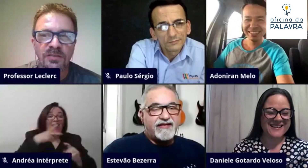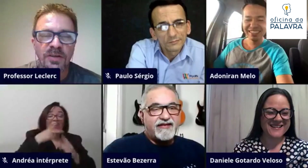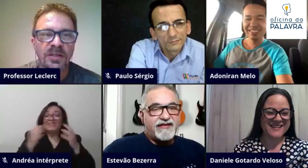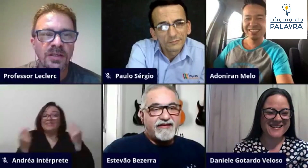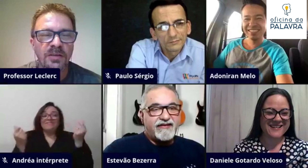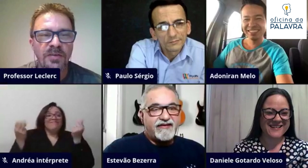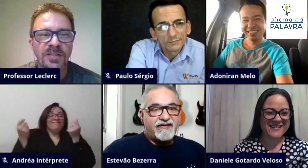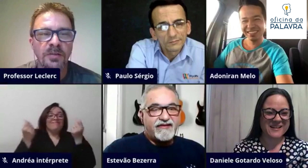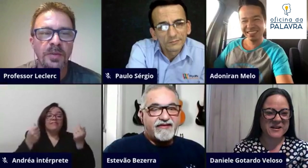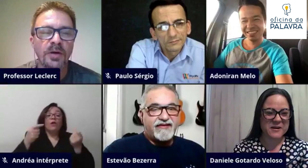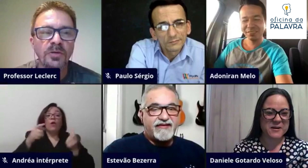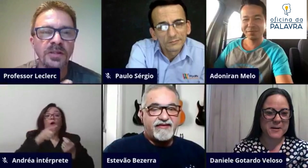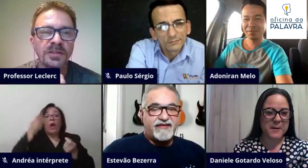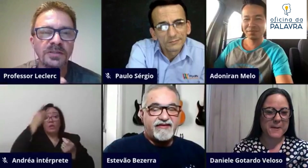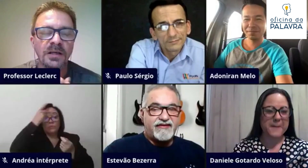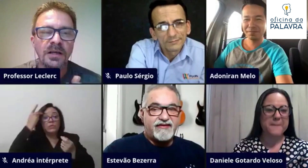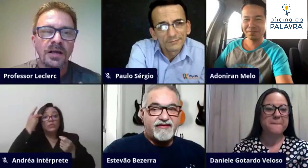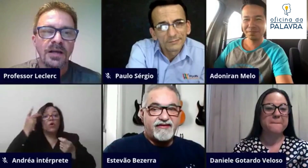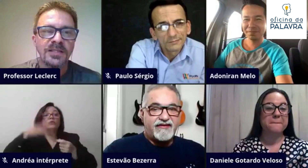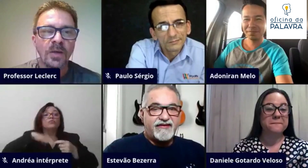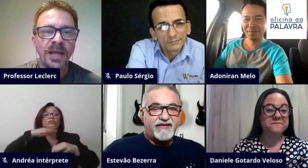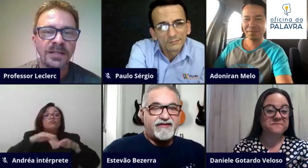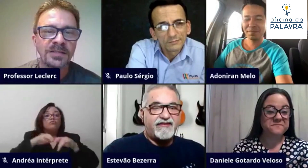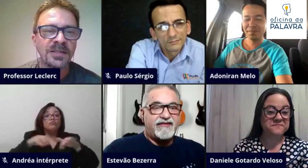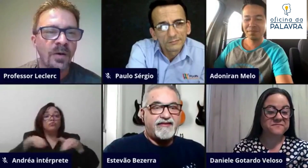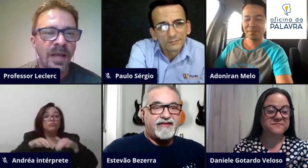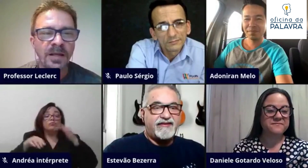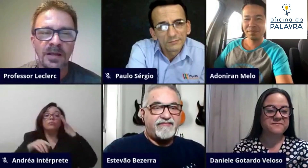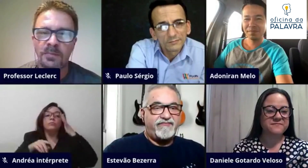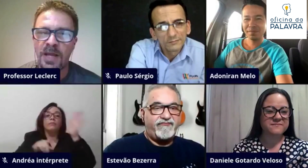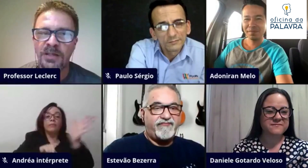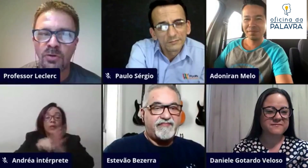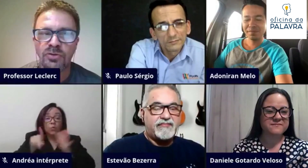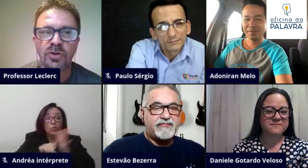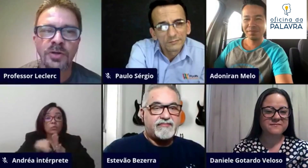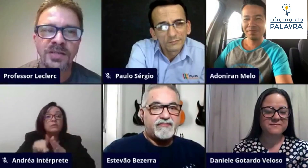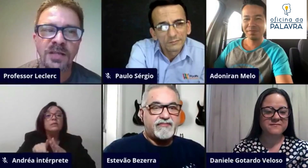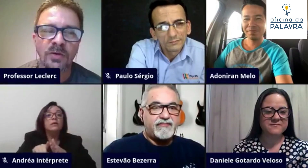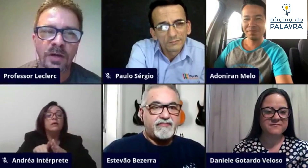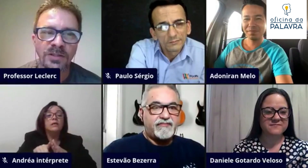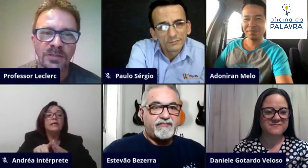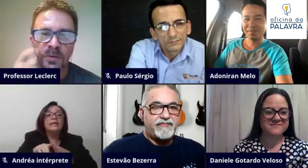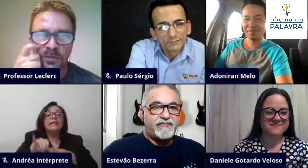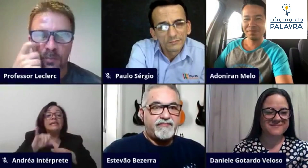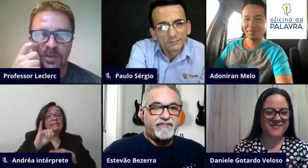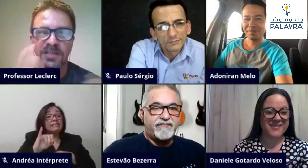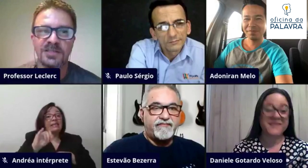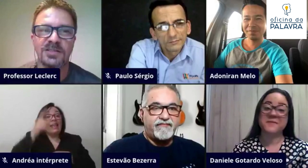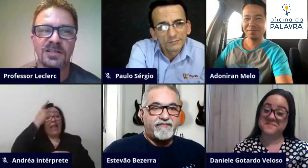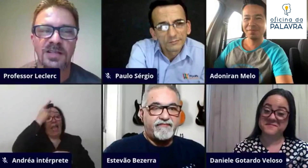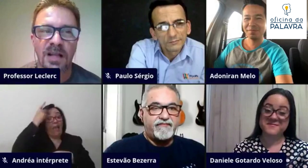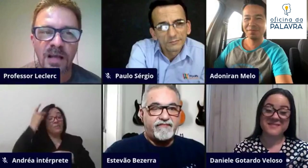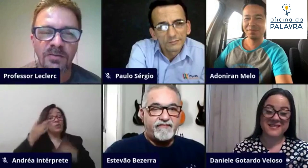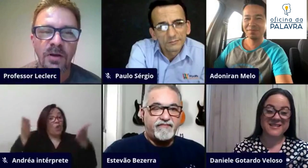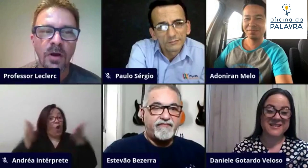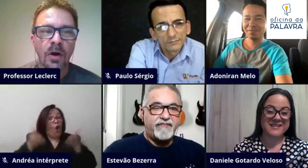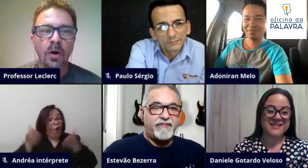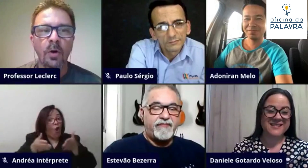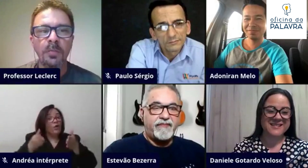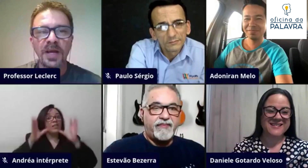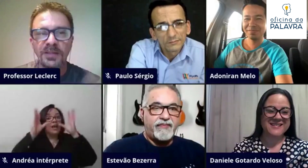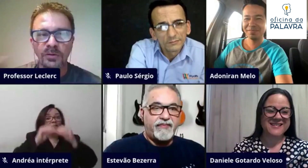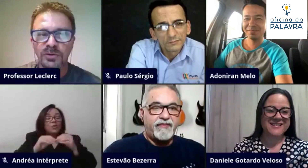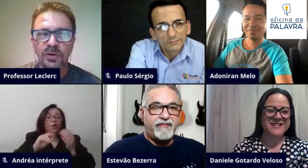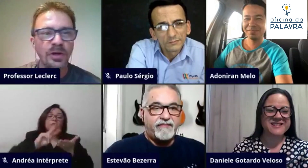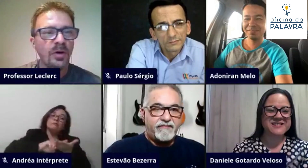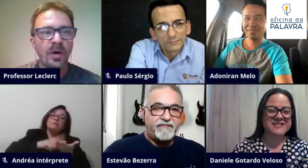que está escrevendo aqui, fazendo perguntas, né? Se alguém perdeu o sono essa noite, depois de assistir essa live,